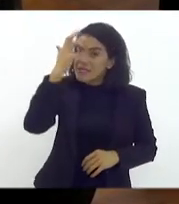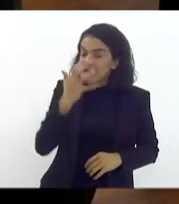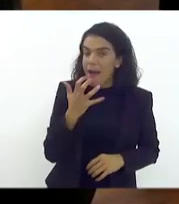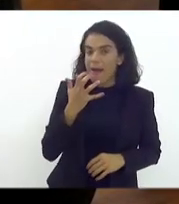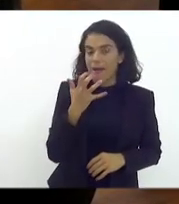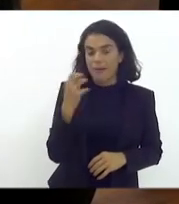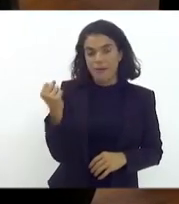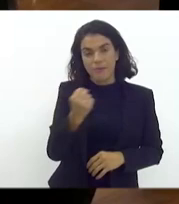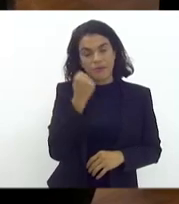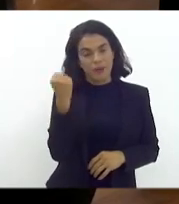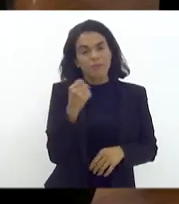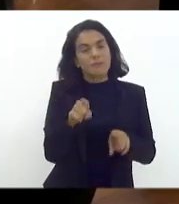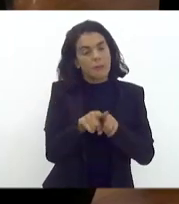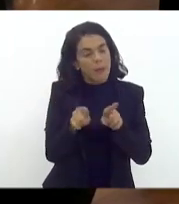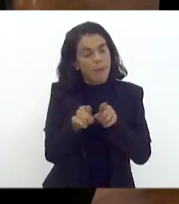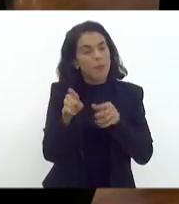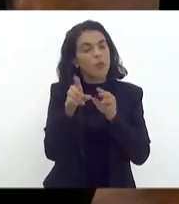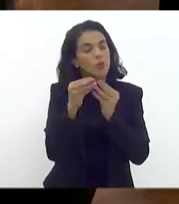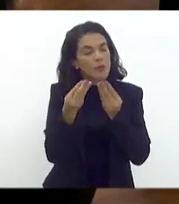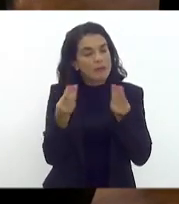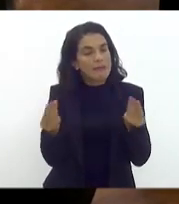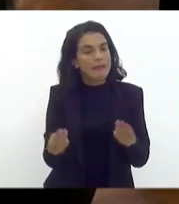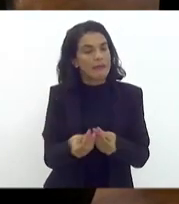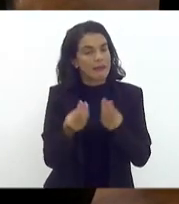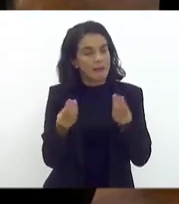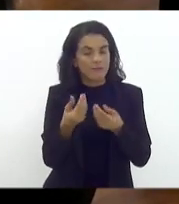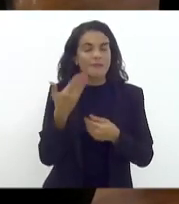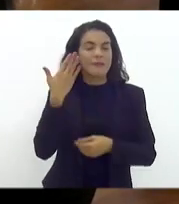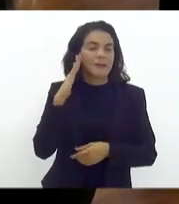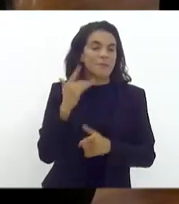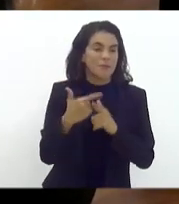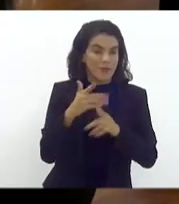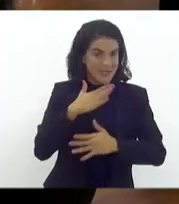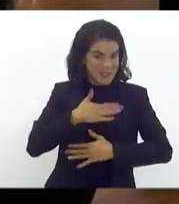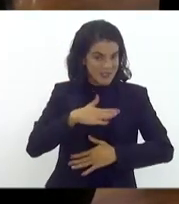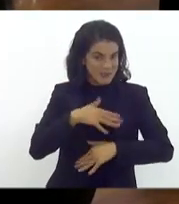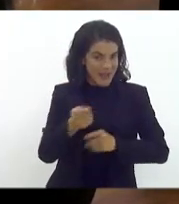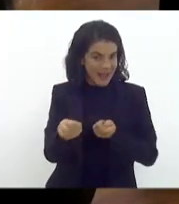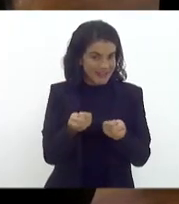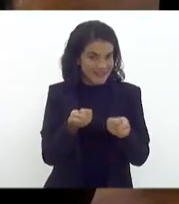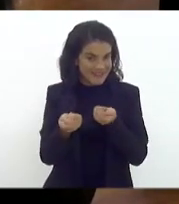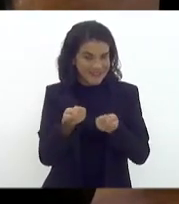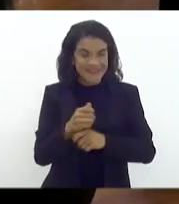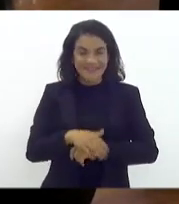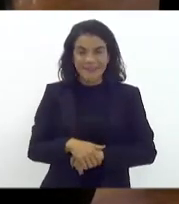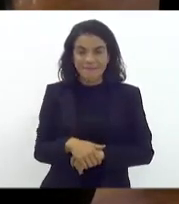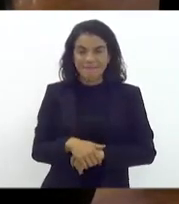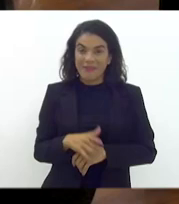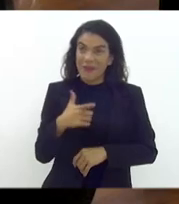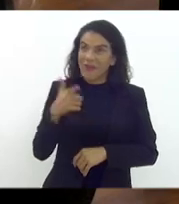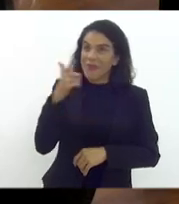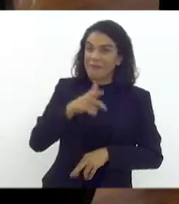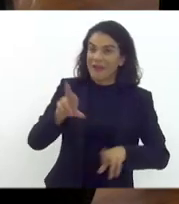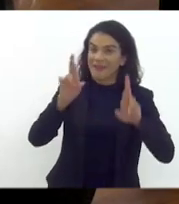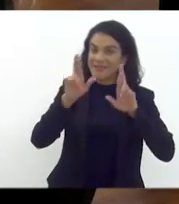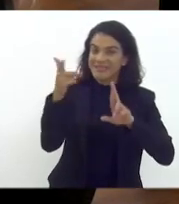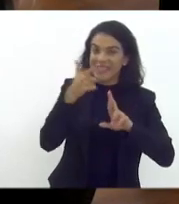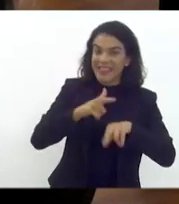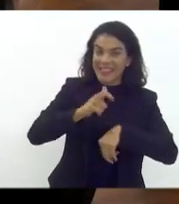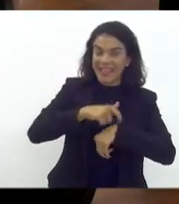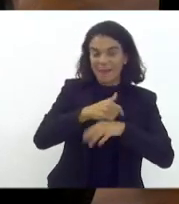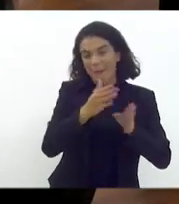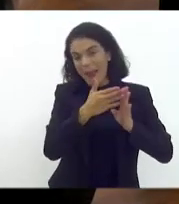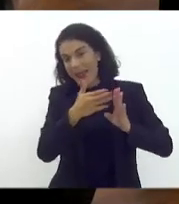isso e é muito delicado a gente vai entender porque espero que a gente tem tempo para chegar vamos lá